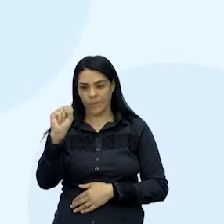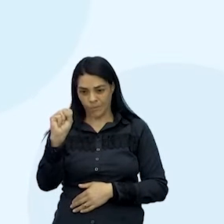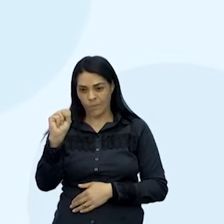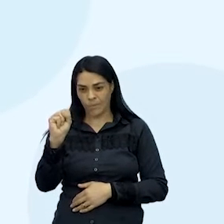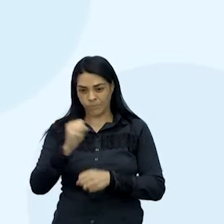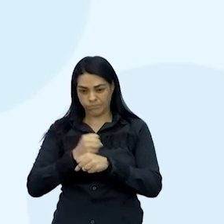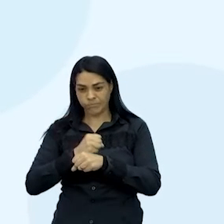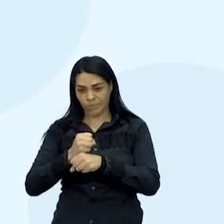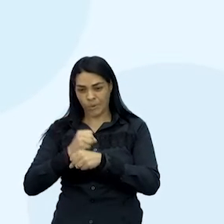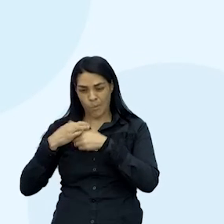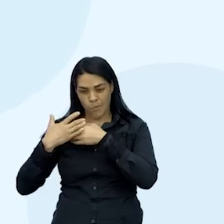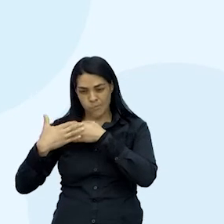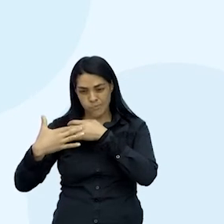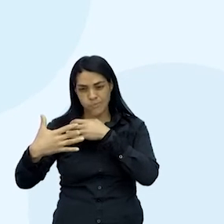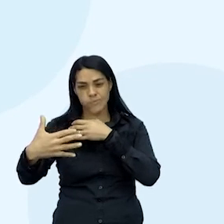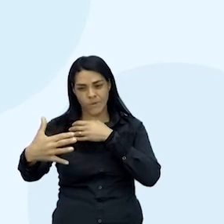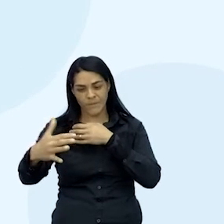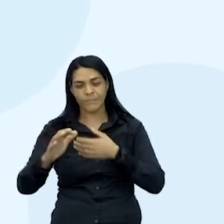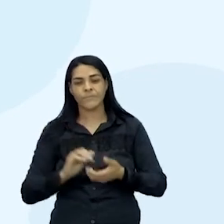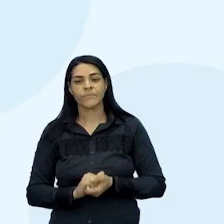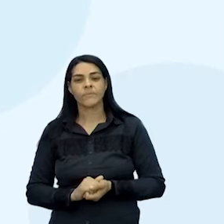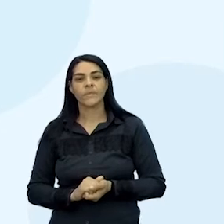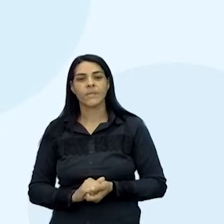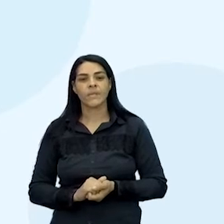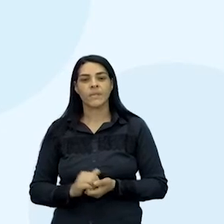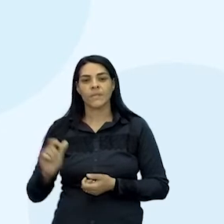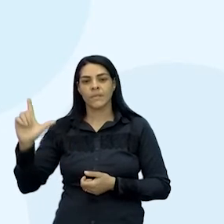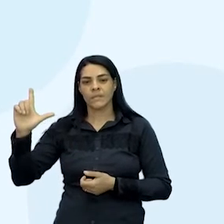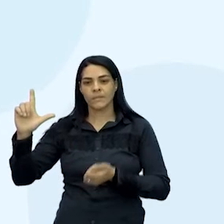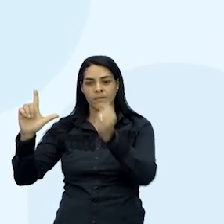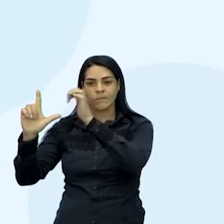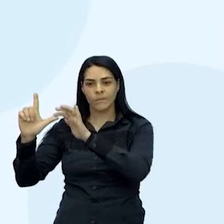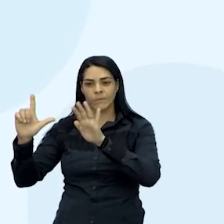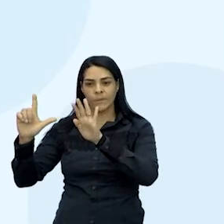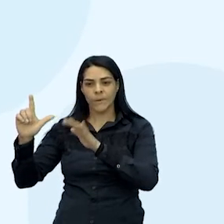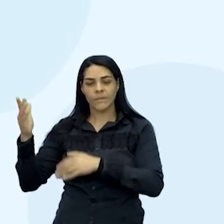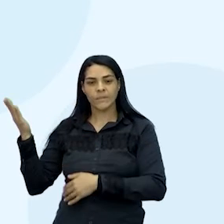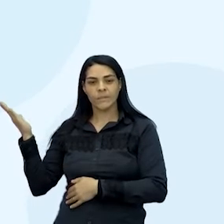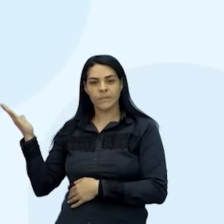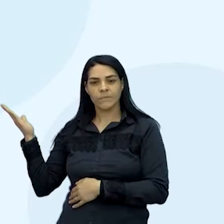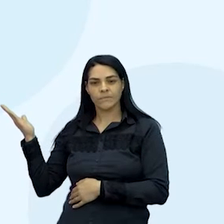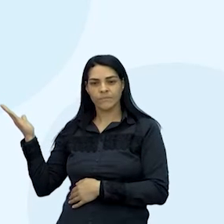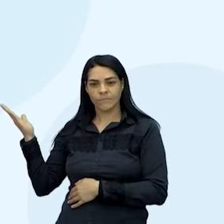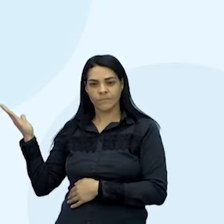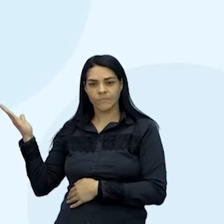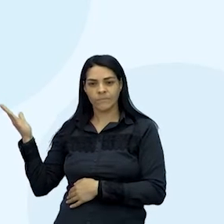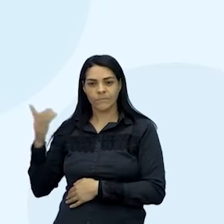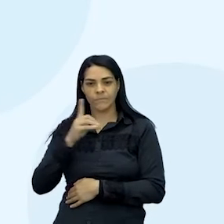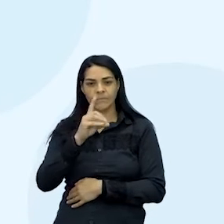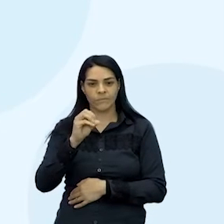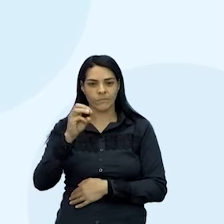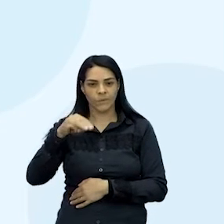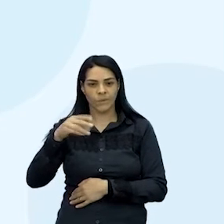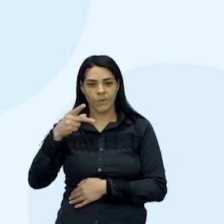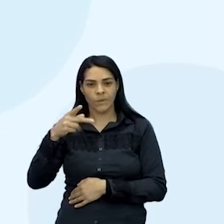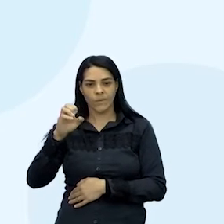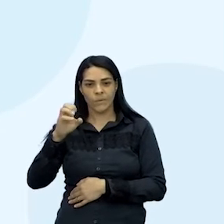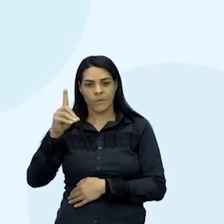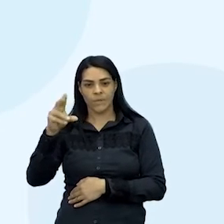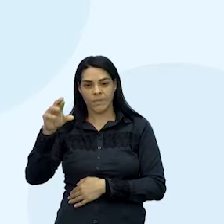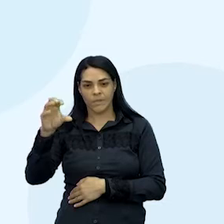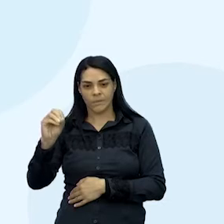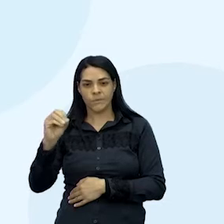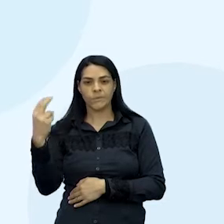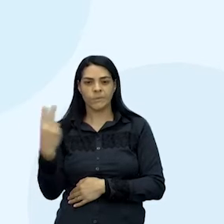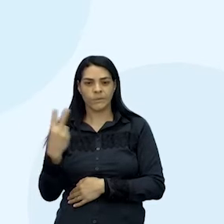um governo bem extenso. E aqui nós temos uma imagem do sucessor do Dom Pedro II, que é o Deodoro da Fonseca,